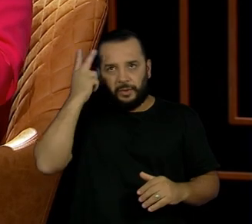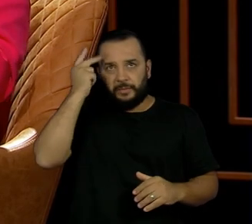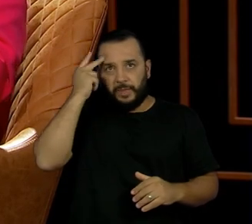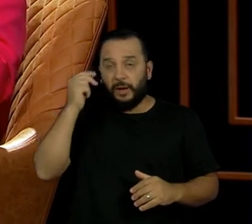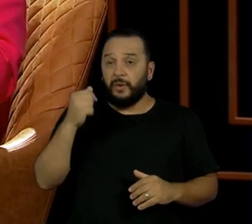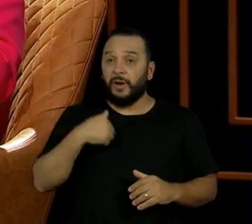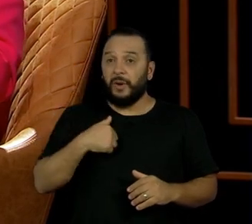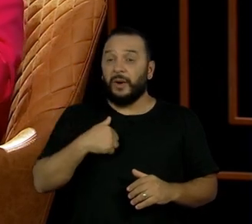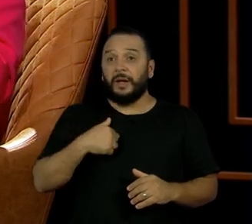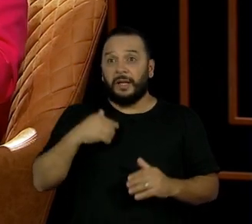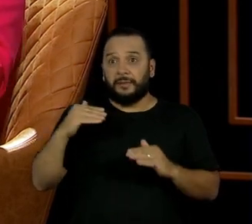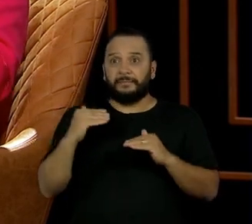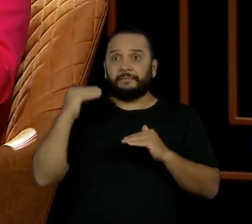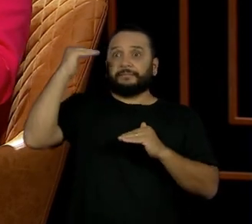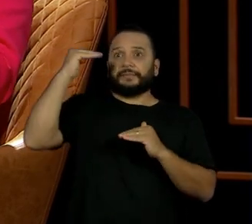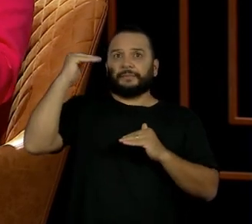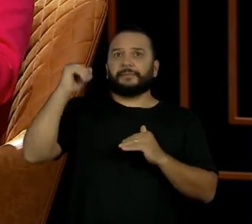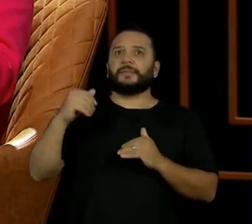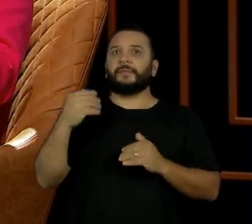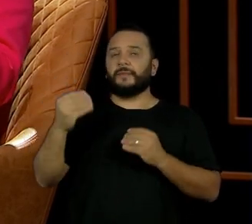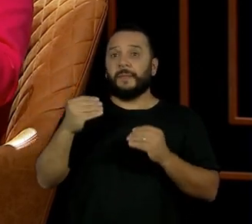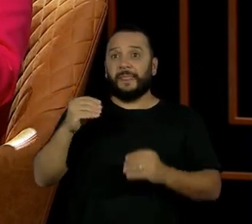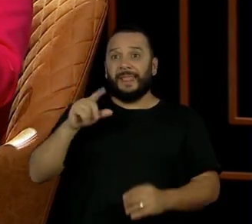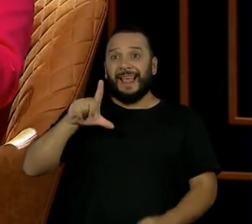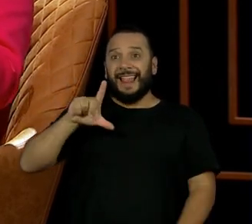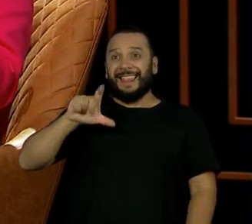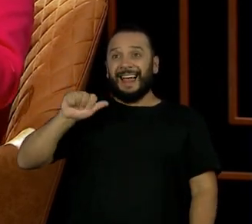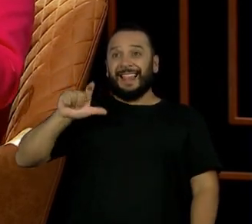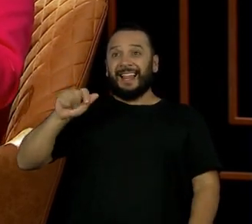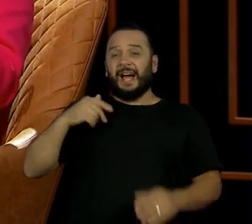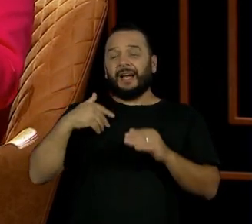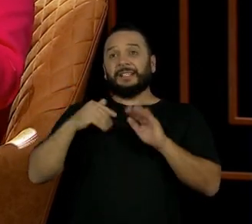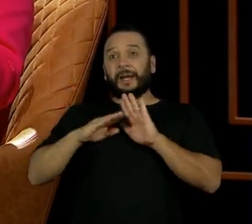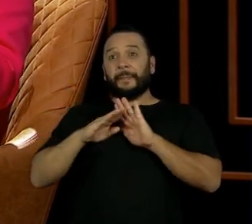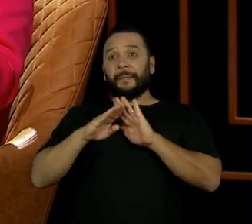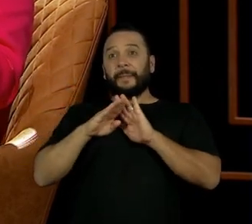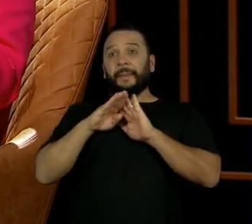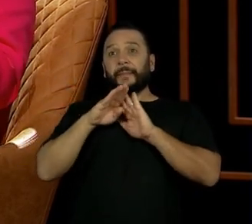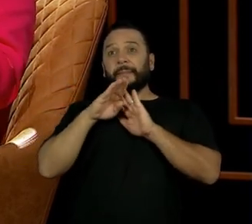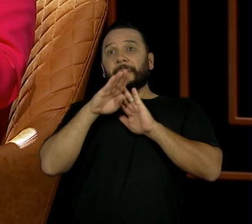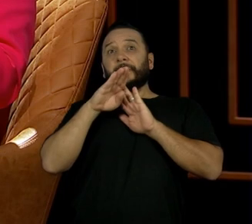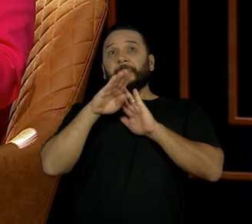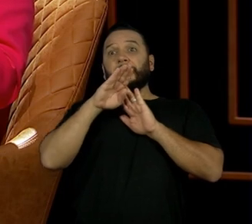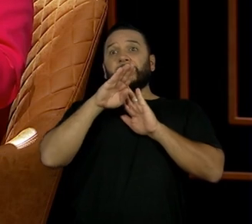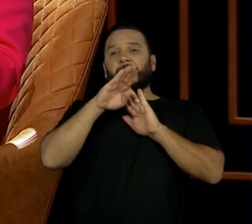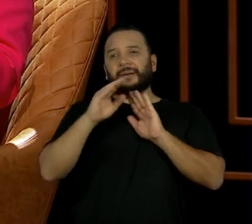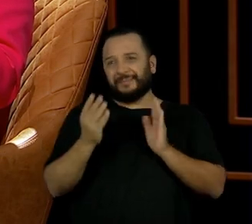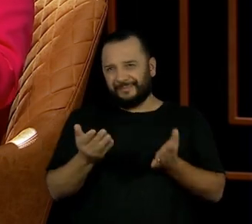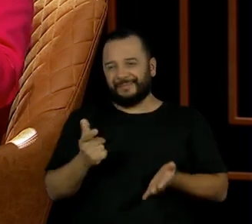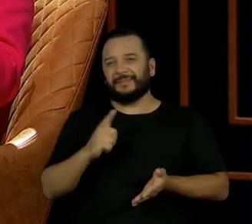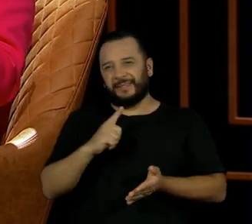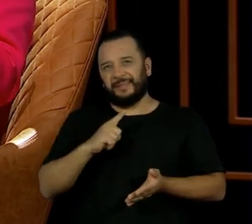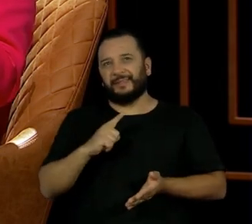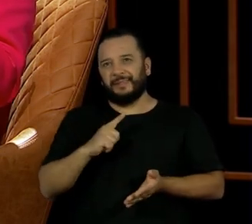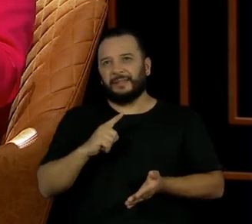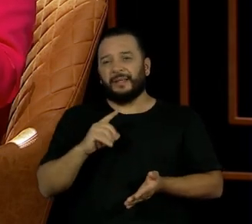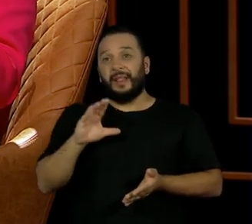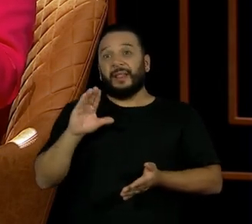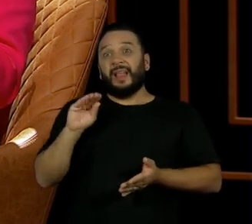aí eu vou passar para cabeça então fica lá lá lá lá lá lá lá lá lá lá